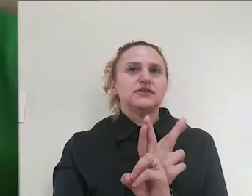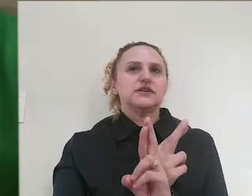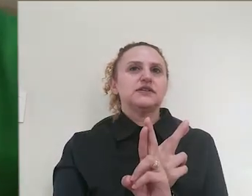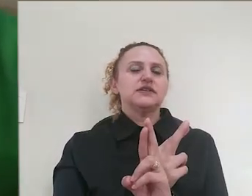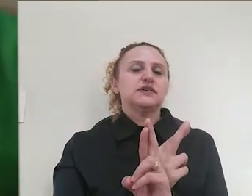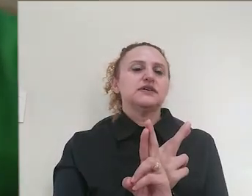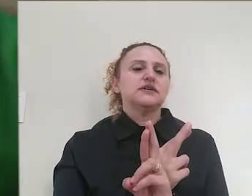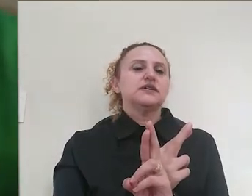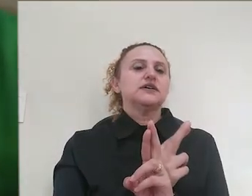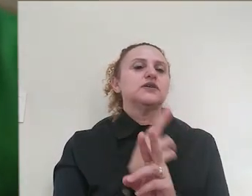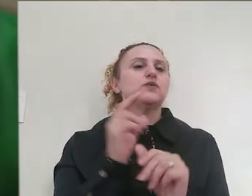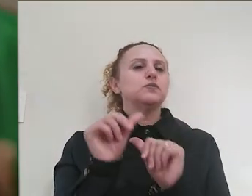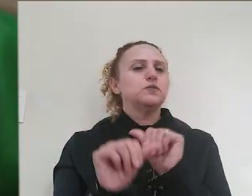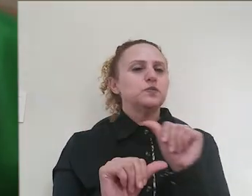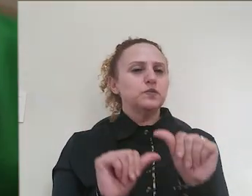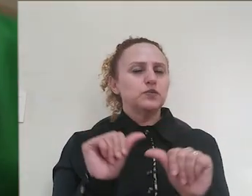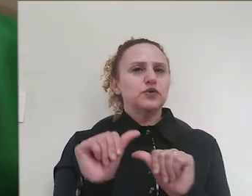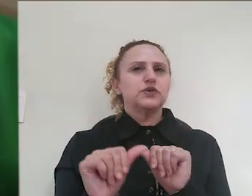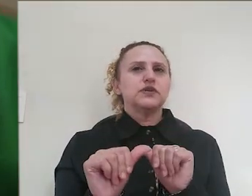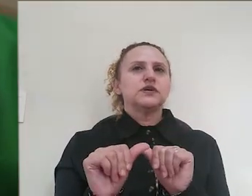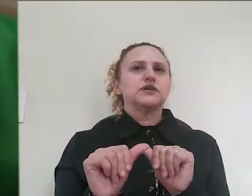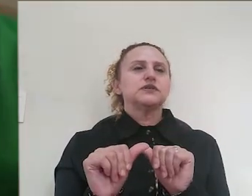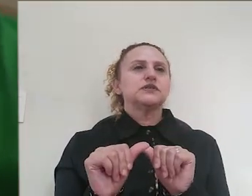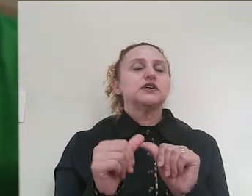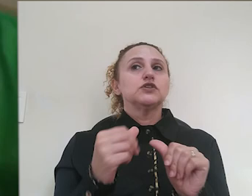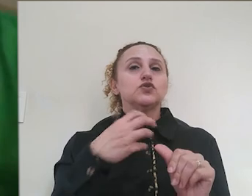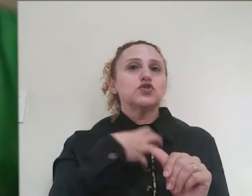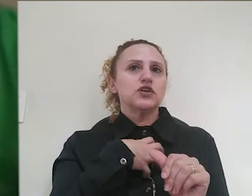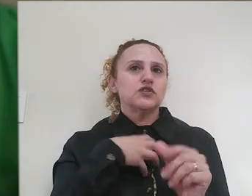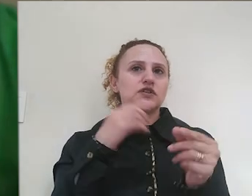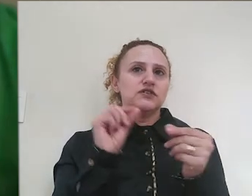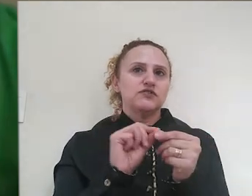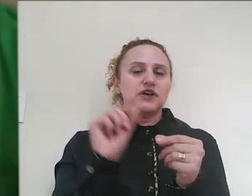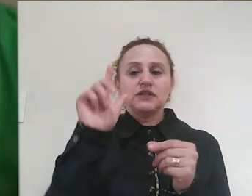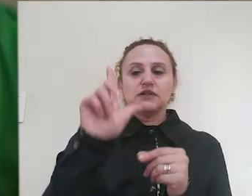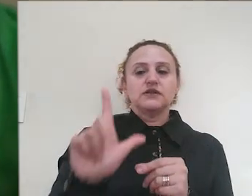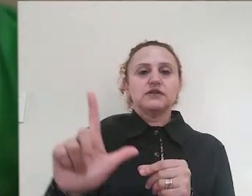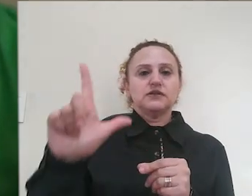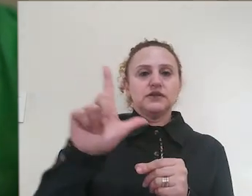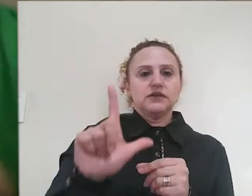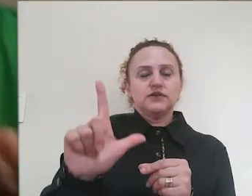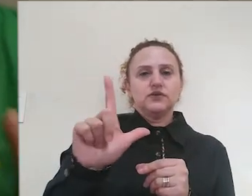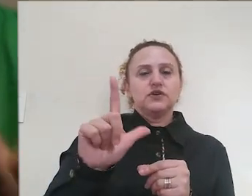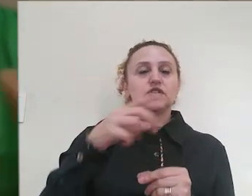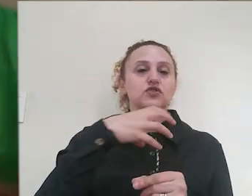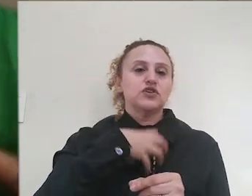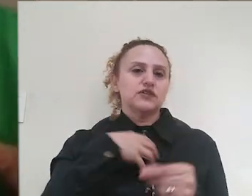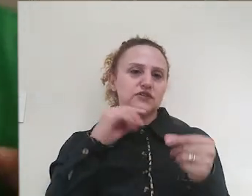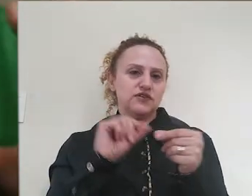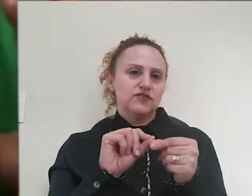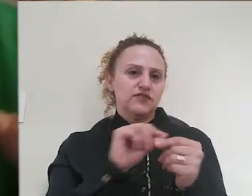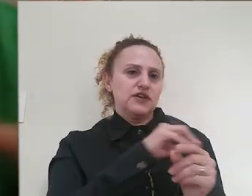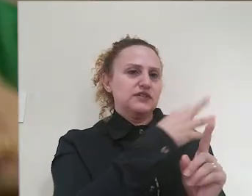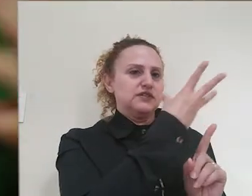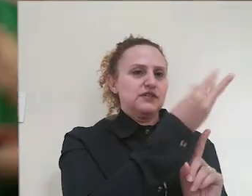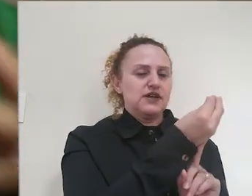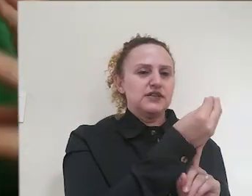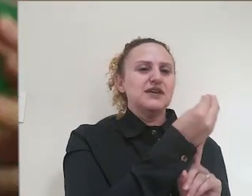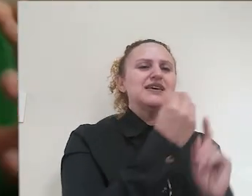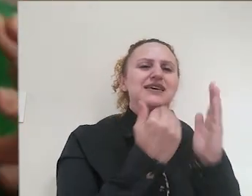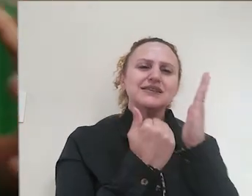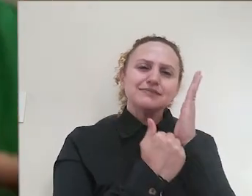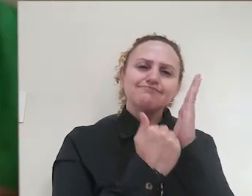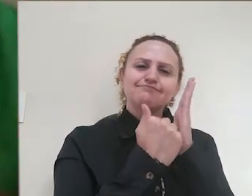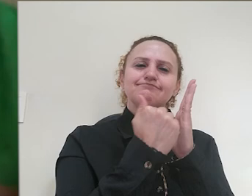mudanças na forma como a gente faz literatura e como a gente faz arte. Sempre quando a gente vê essa perspectiva dos períodos literários, a gente vai ter